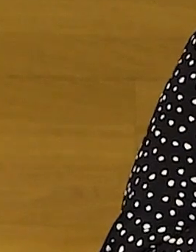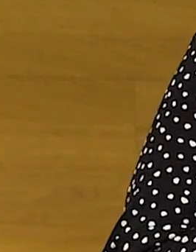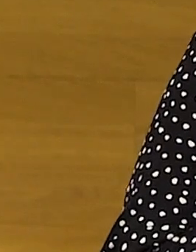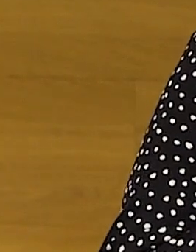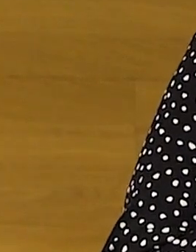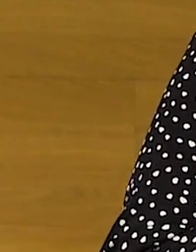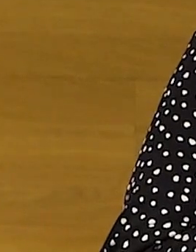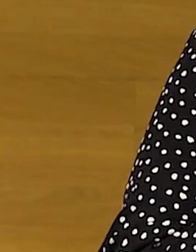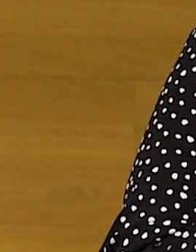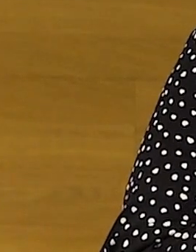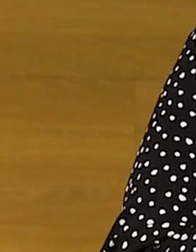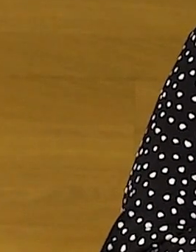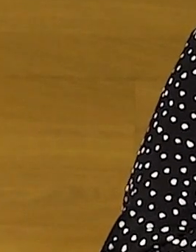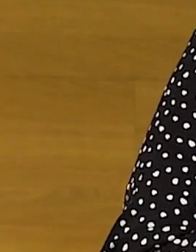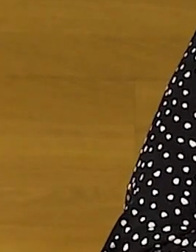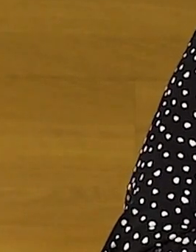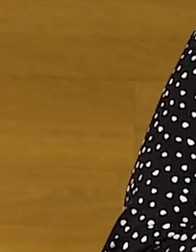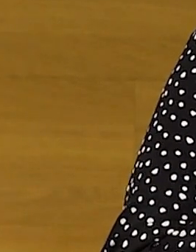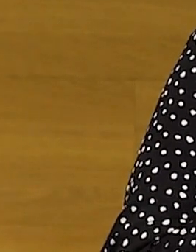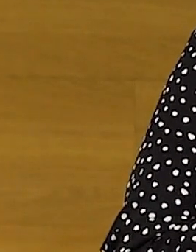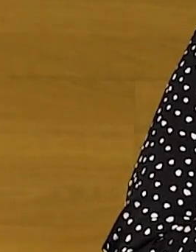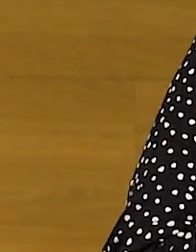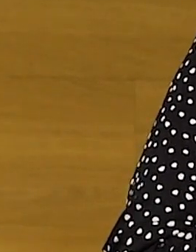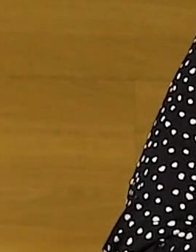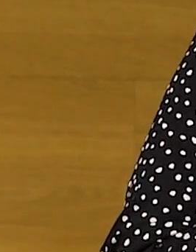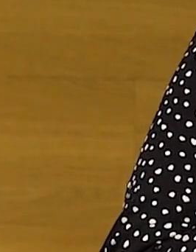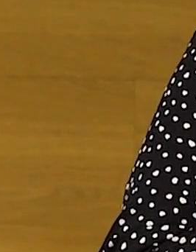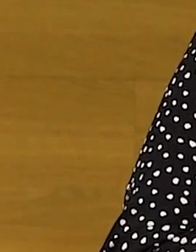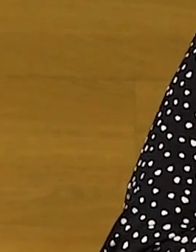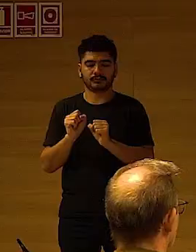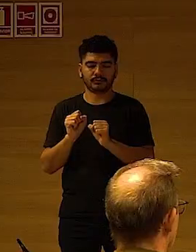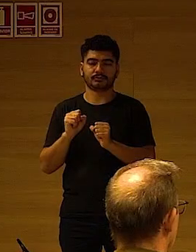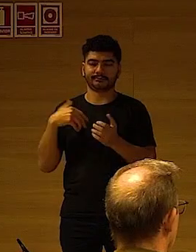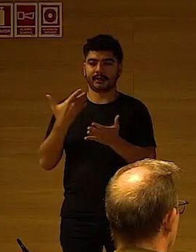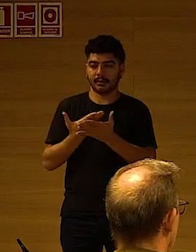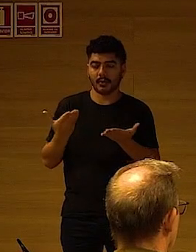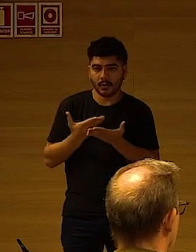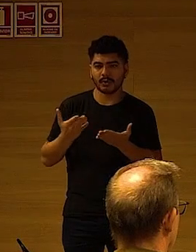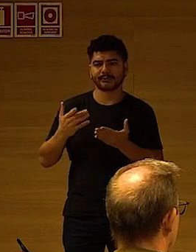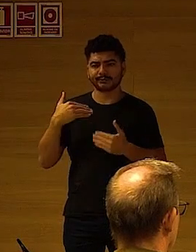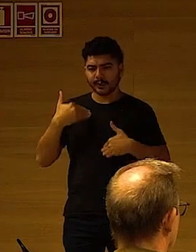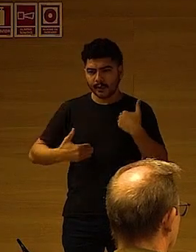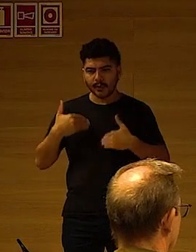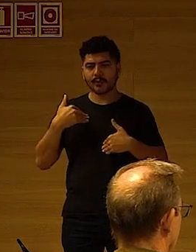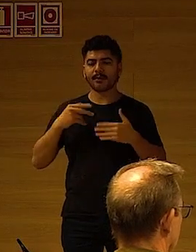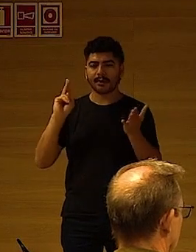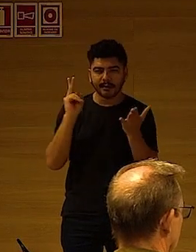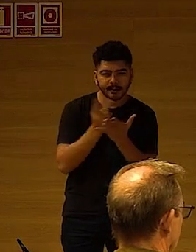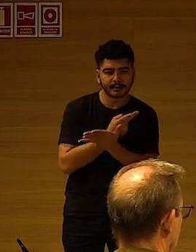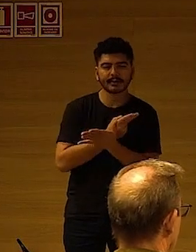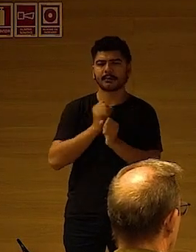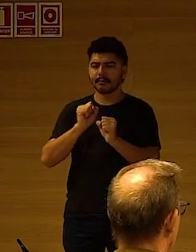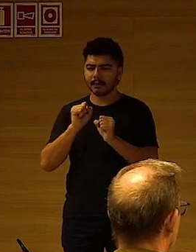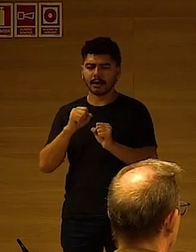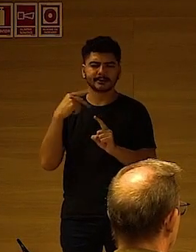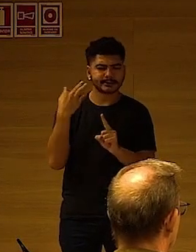ser reproduzida ainda hoje, a coisa é reproduzida ainda hoje, esses corpos podem ser ainda